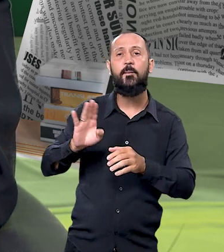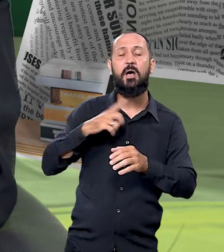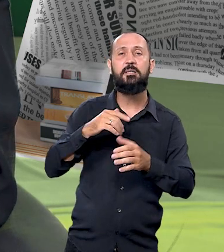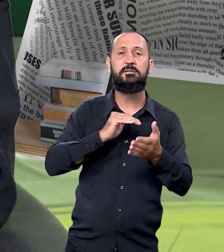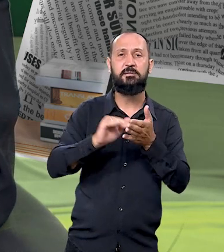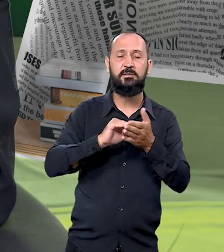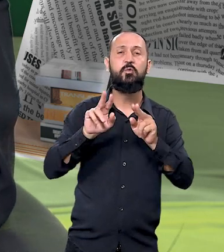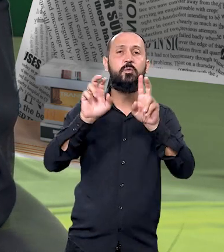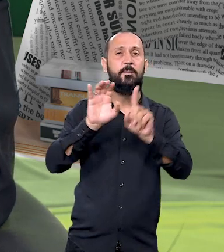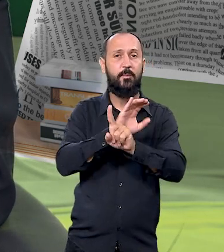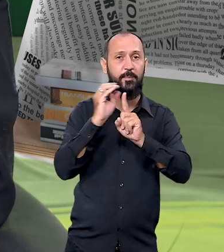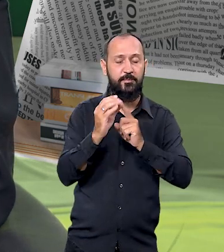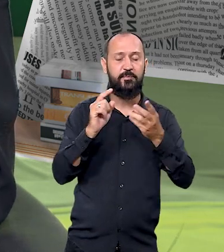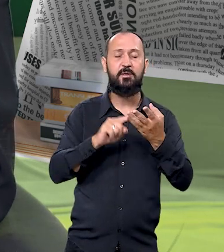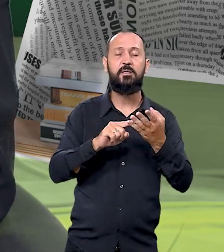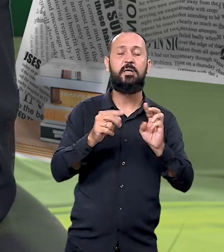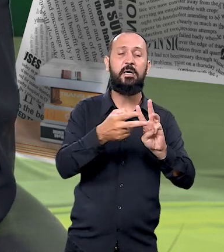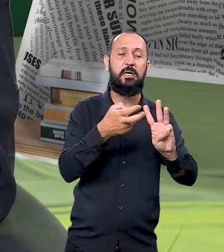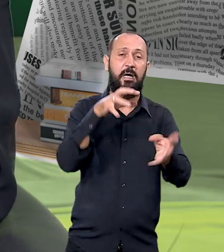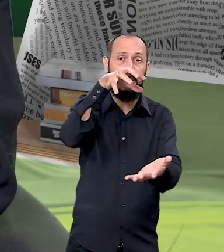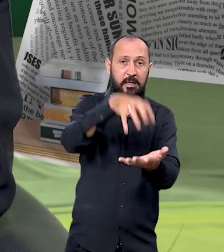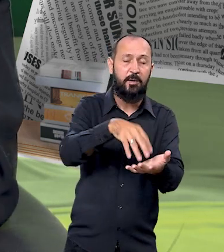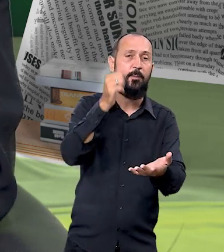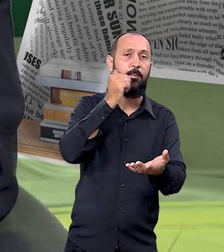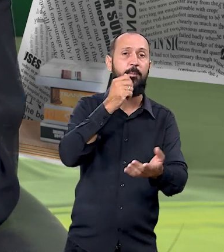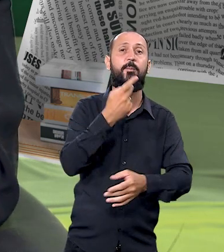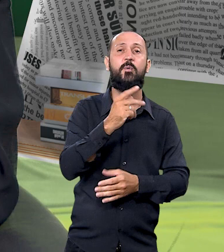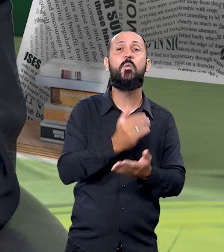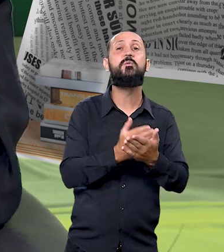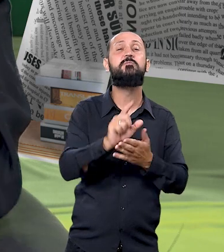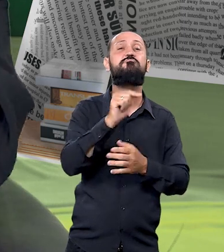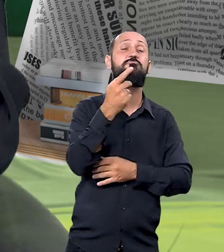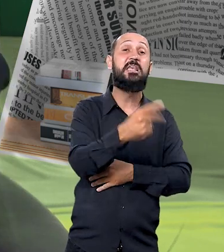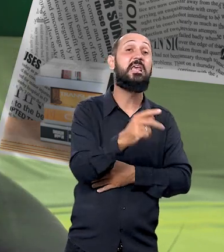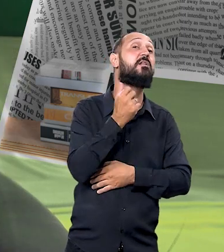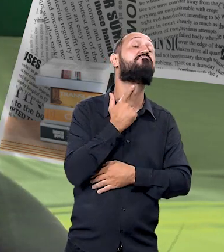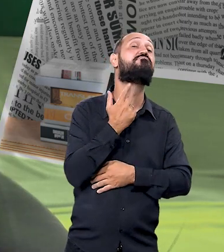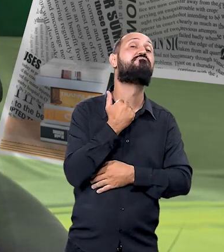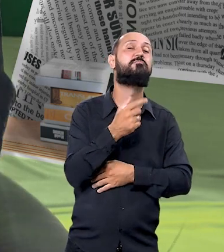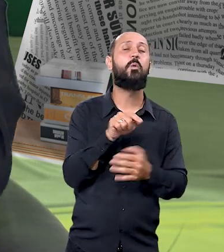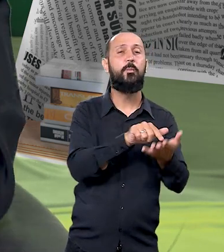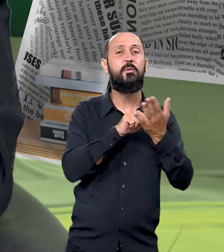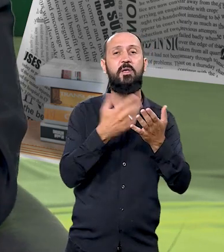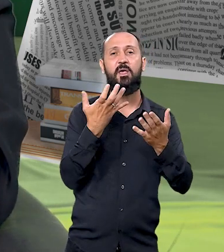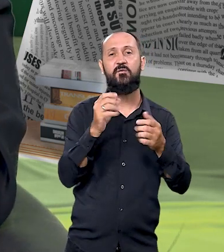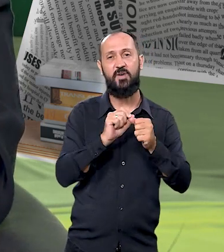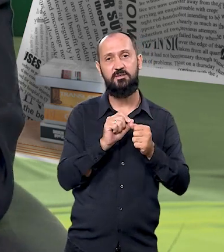com a Subsecretaria de Assuntos Comunitários e nas aldeias com as mulheres indígenas, a partir do que as mulheres indígenas